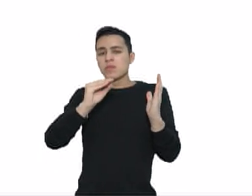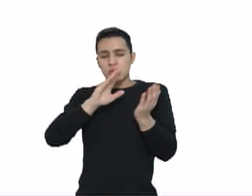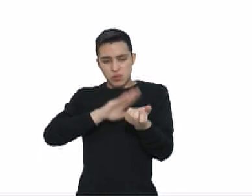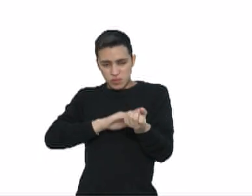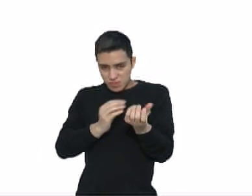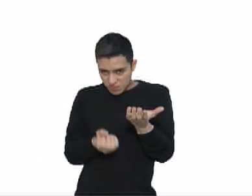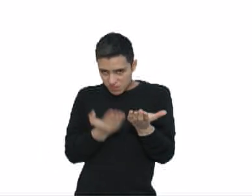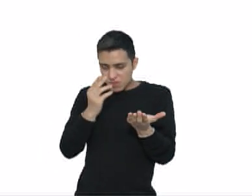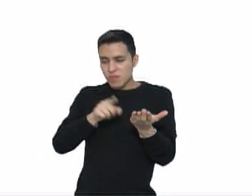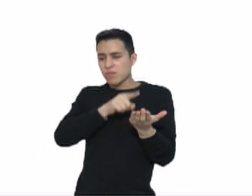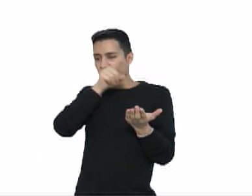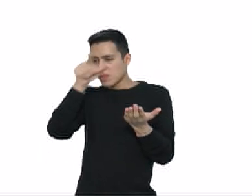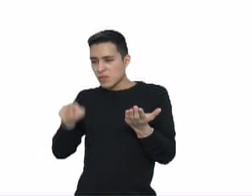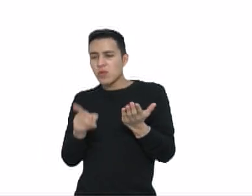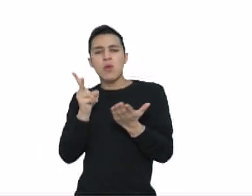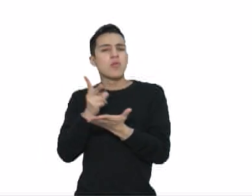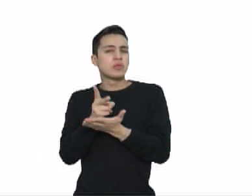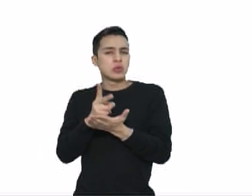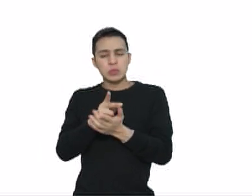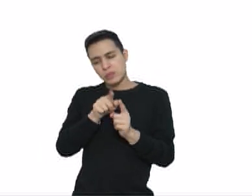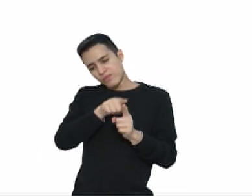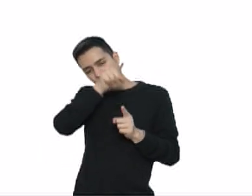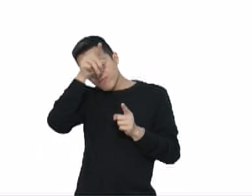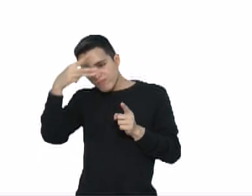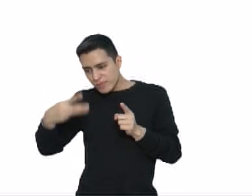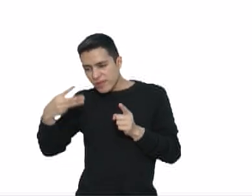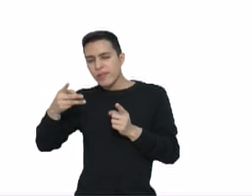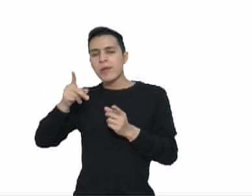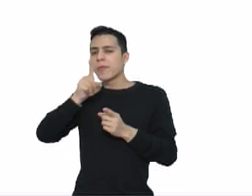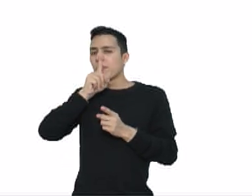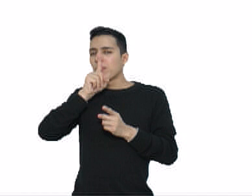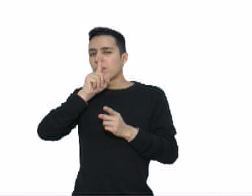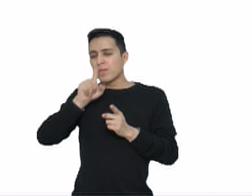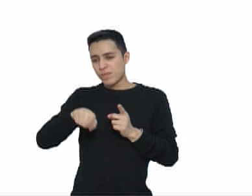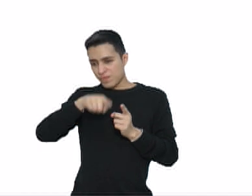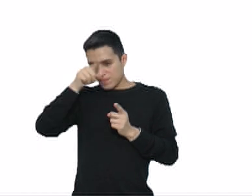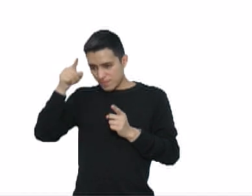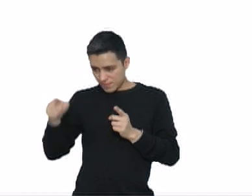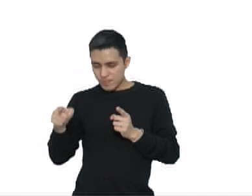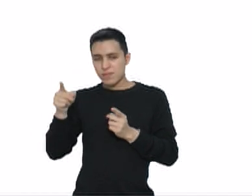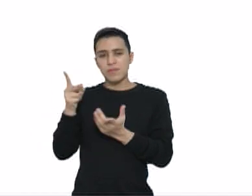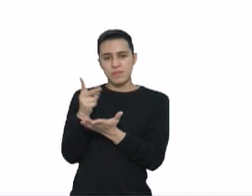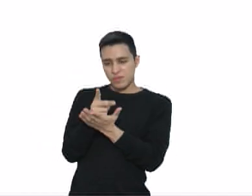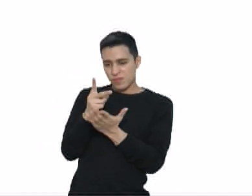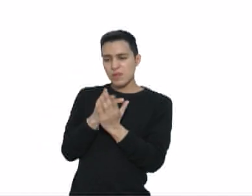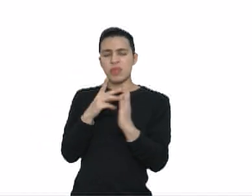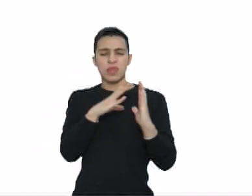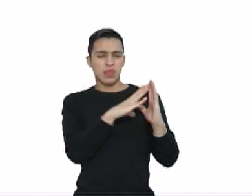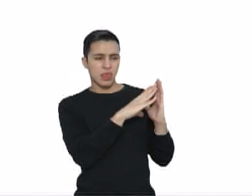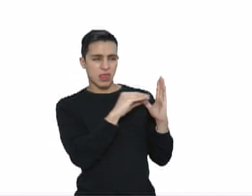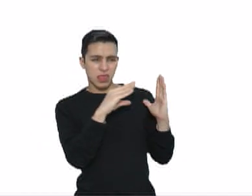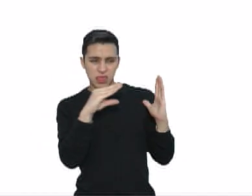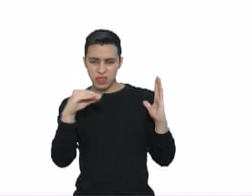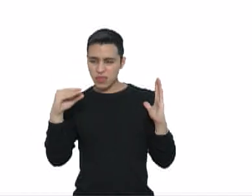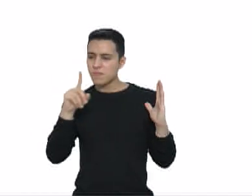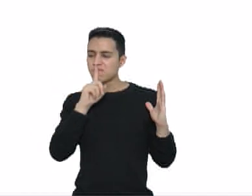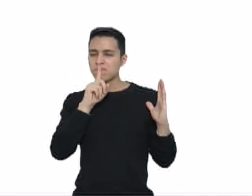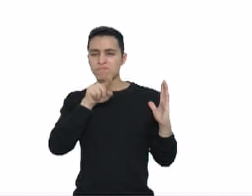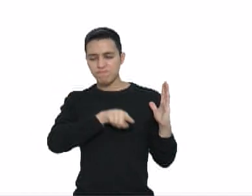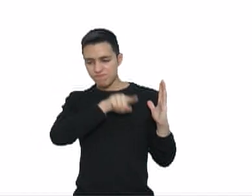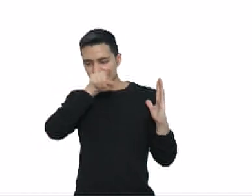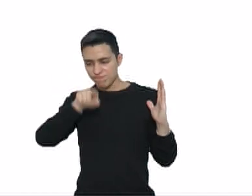o segundo grupo só continua o som, o terceiro permanece em silêncio. Terceira pulsação continua o som do primeiro, os outros dois em